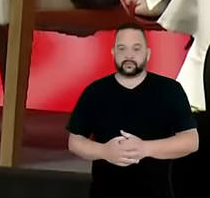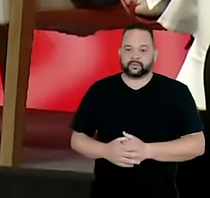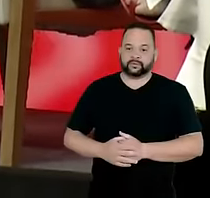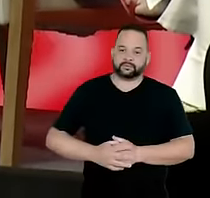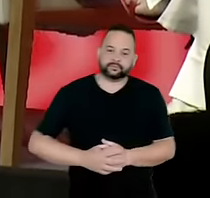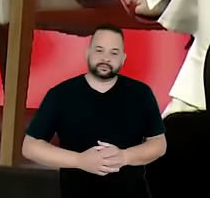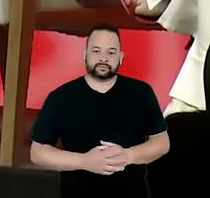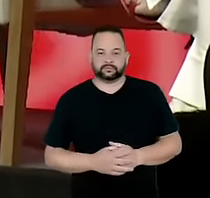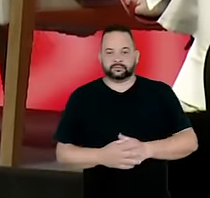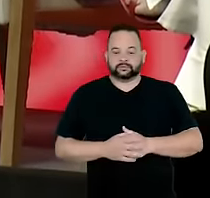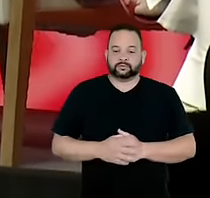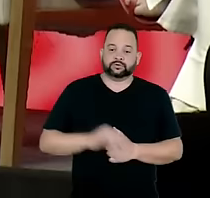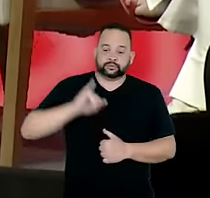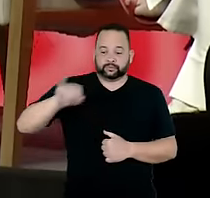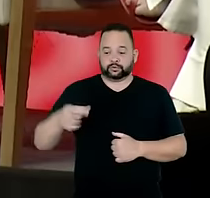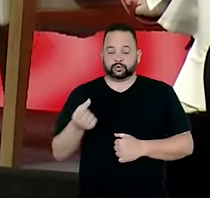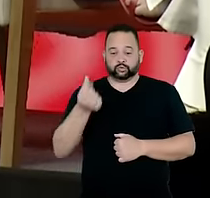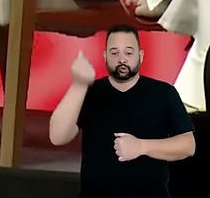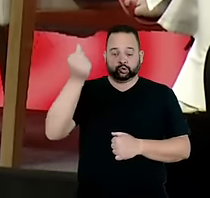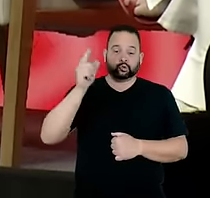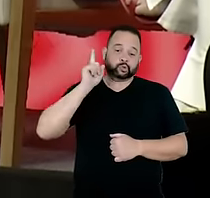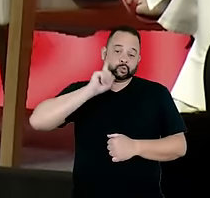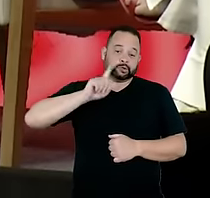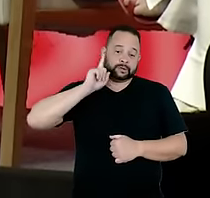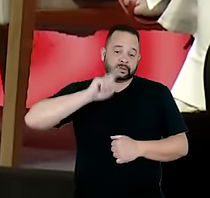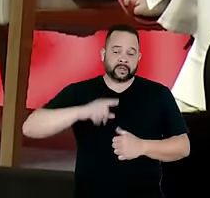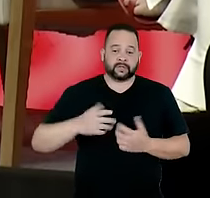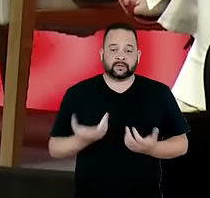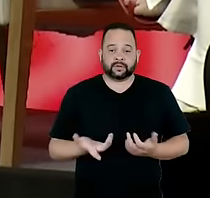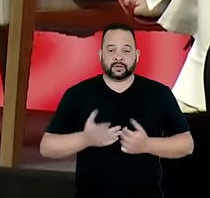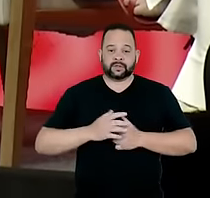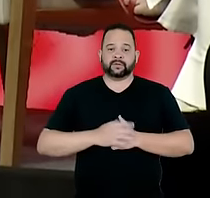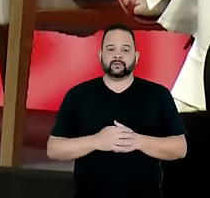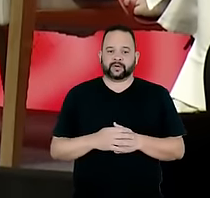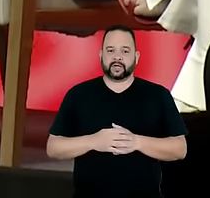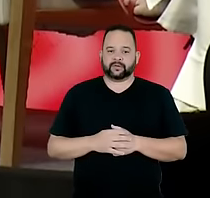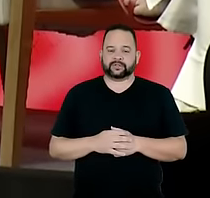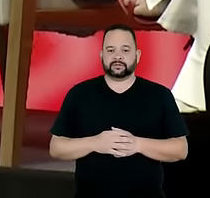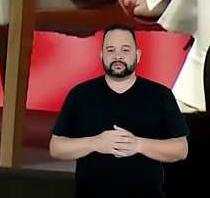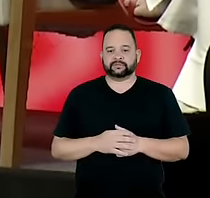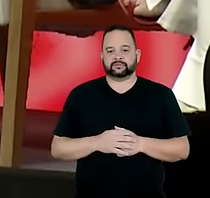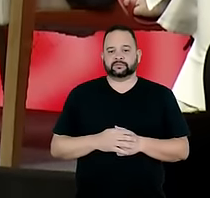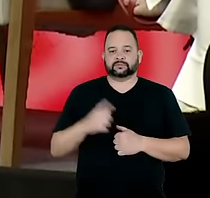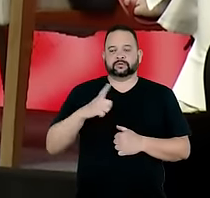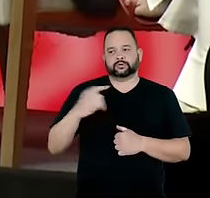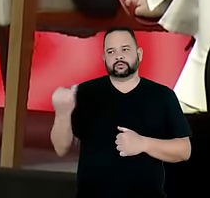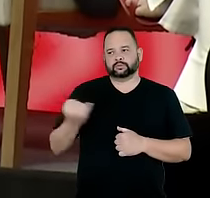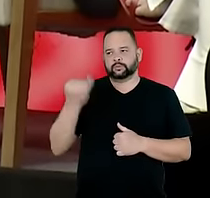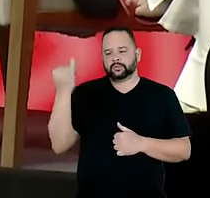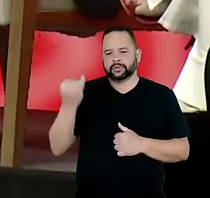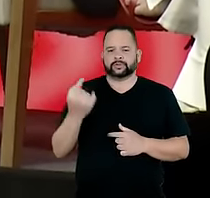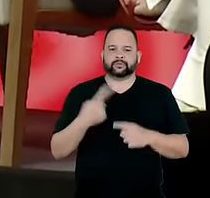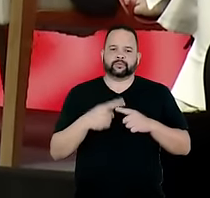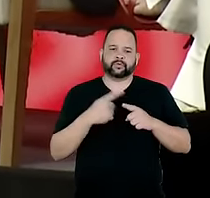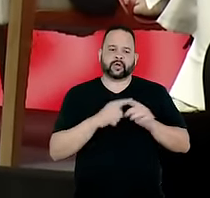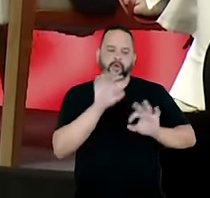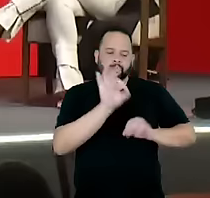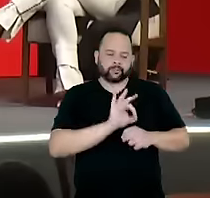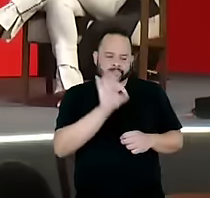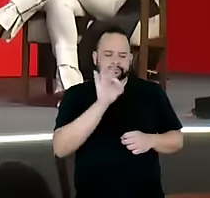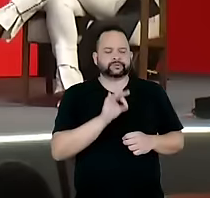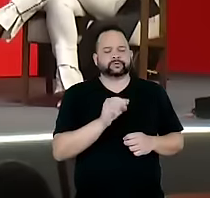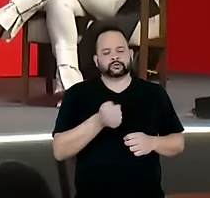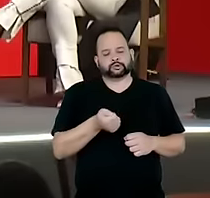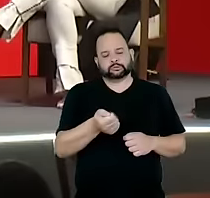sentimento também é de melhor em relação a isso quer dizer são dois riscos importantes que acho que na margem tá um pouco melhor